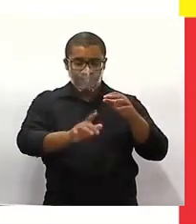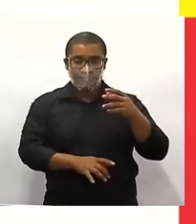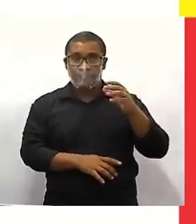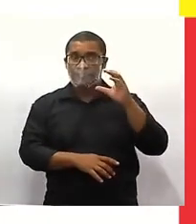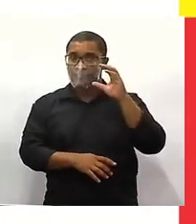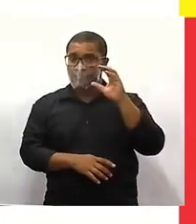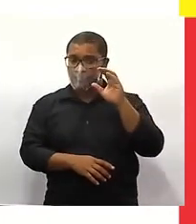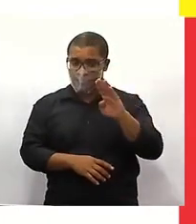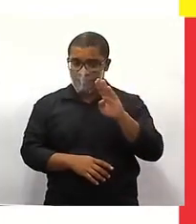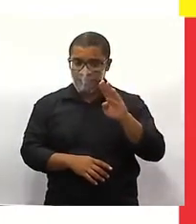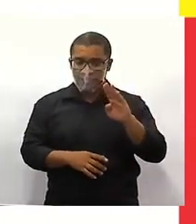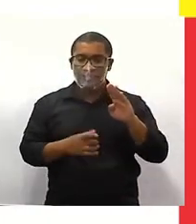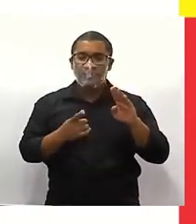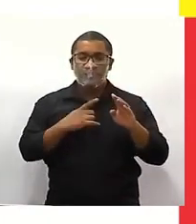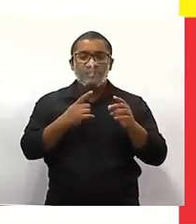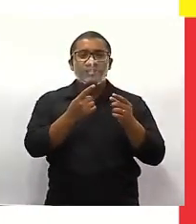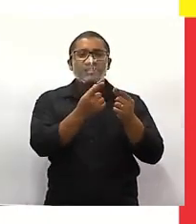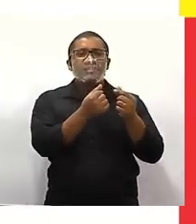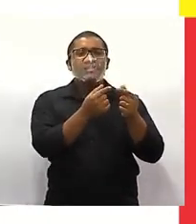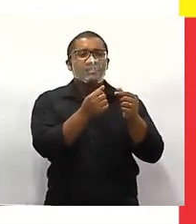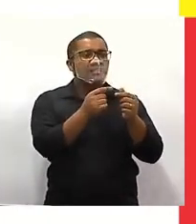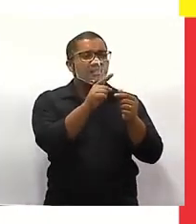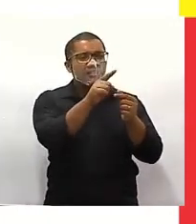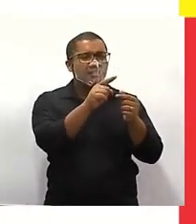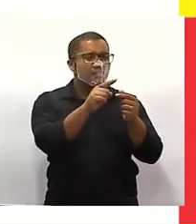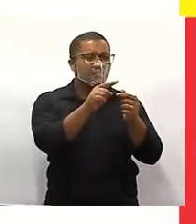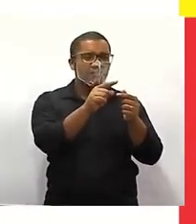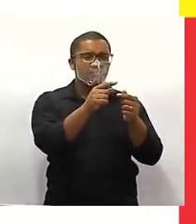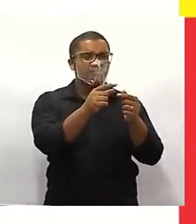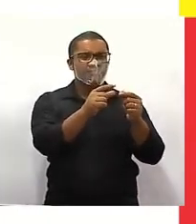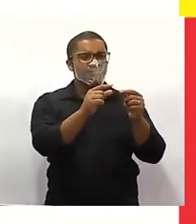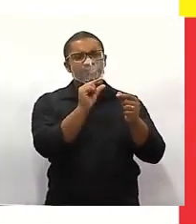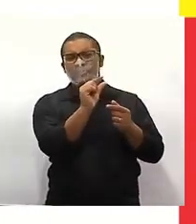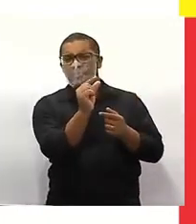Desvalorização econômica da área atingida.